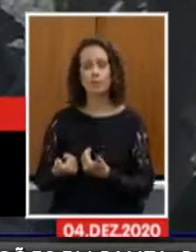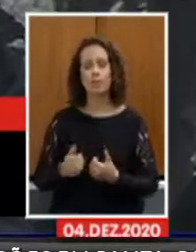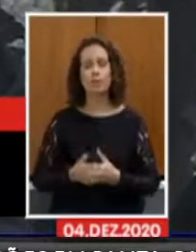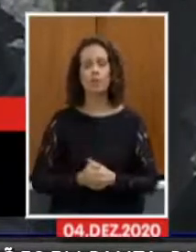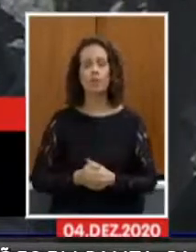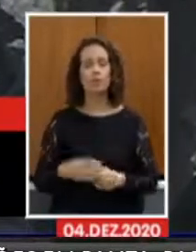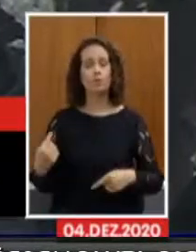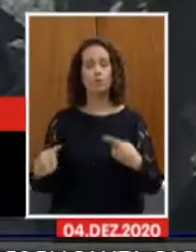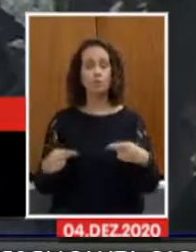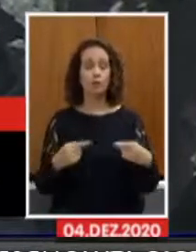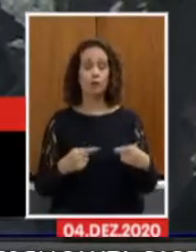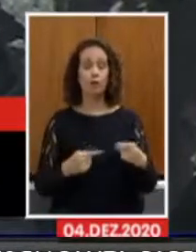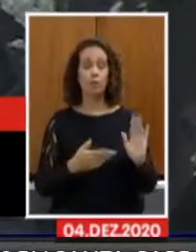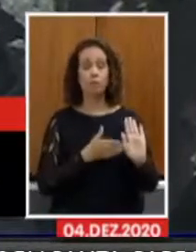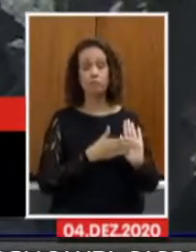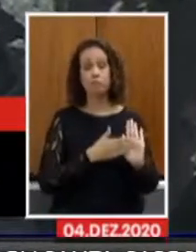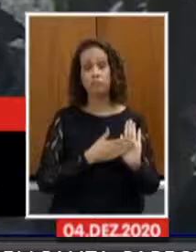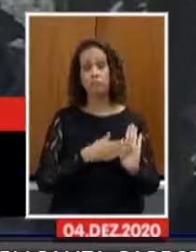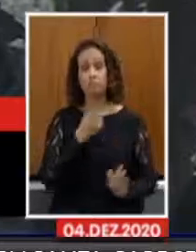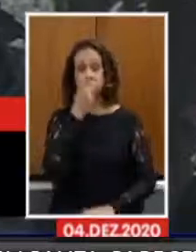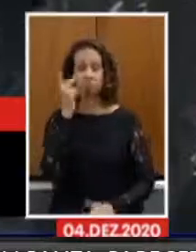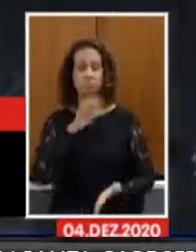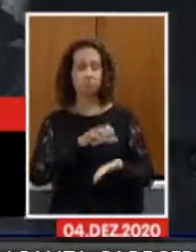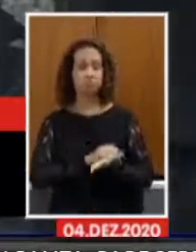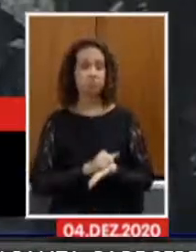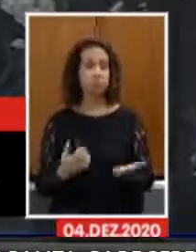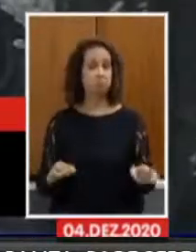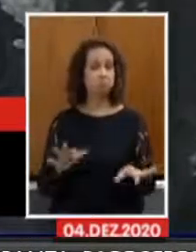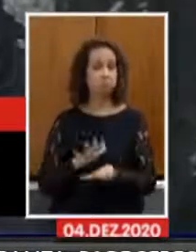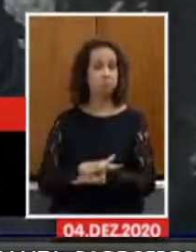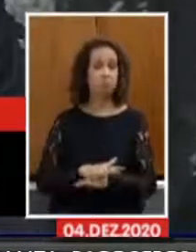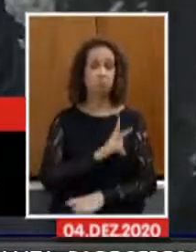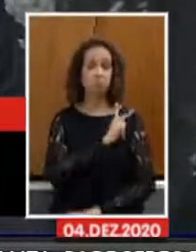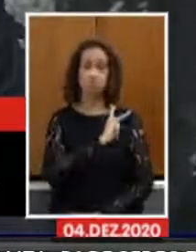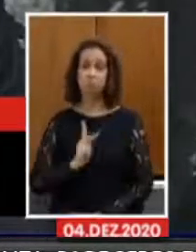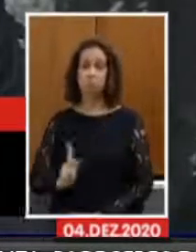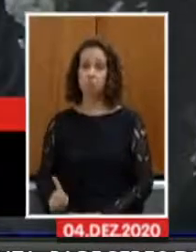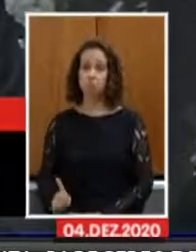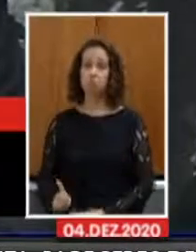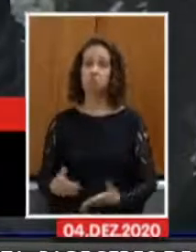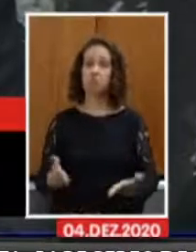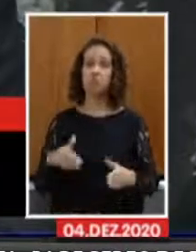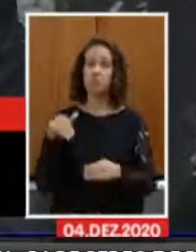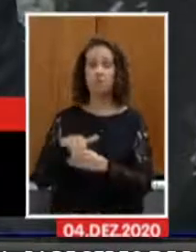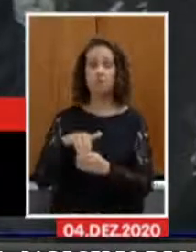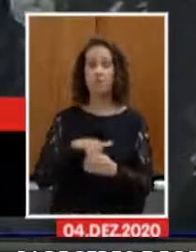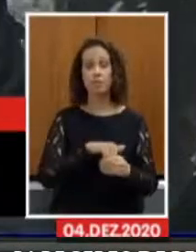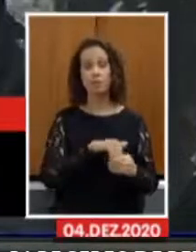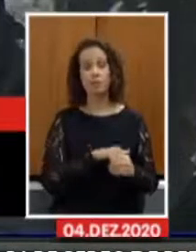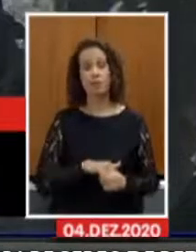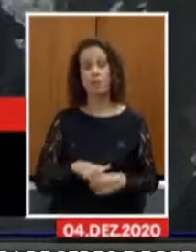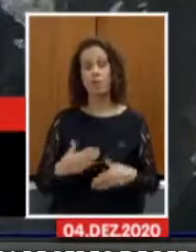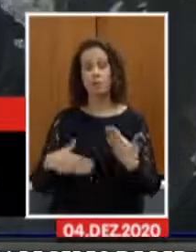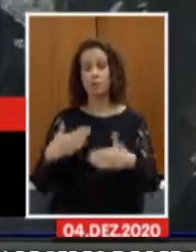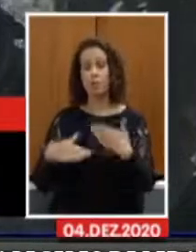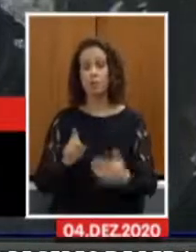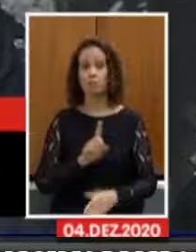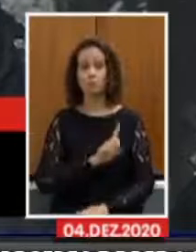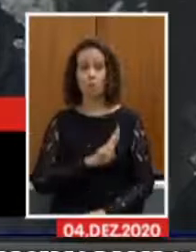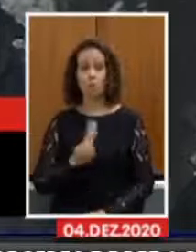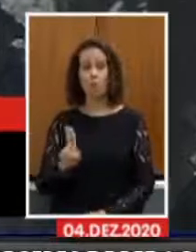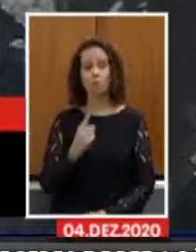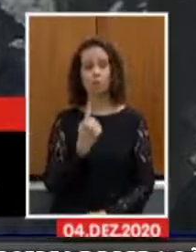Em discussão, parecer, não há oradores inscritos, encerra essa discussão. A presidência vai submeter a matéria à votação pelo processo nominal.